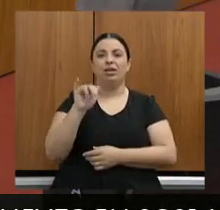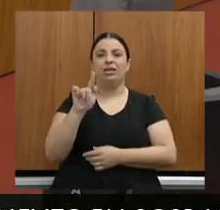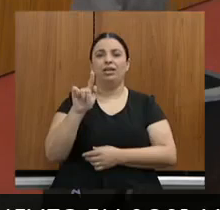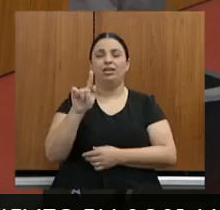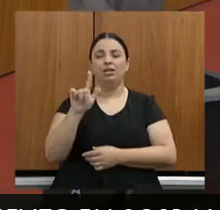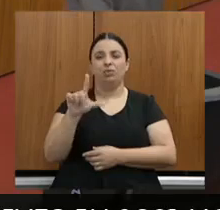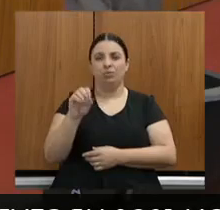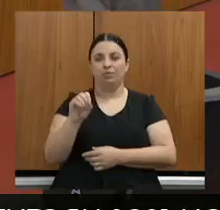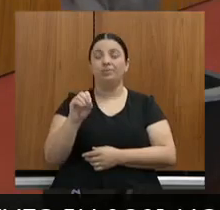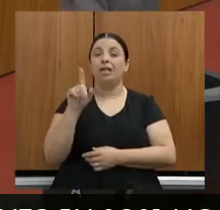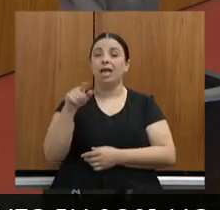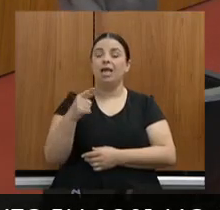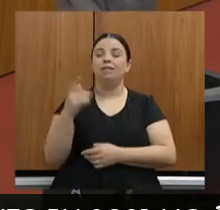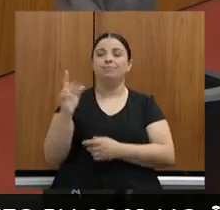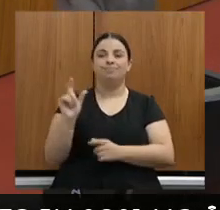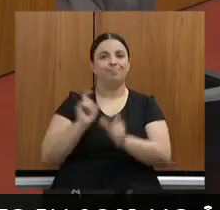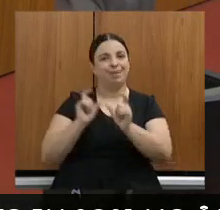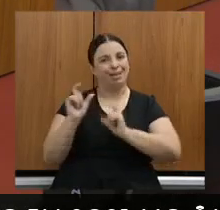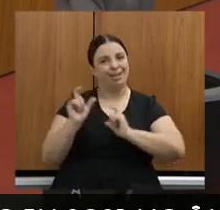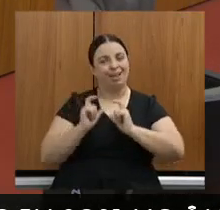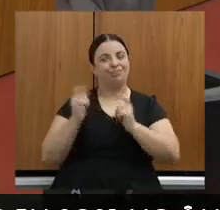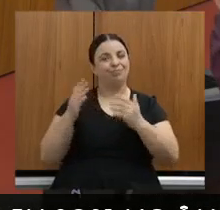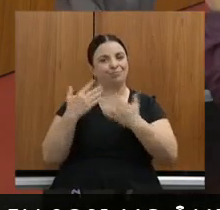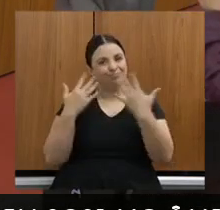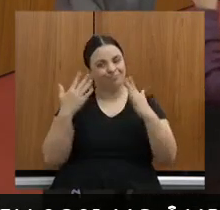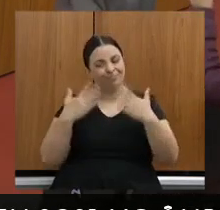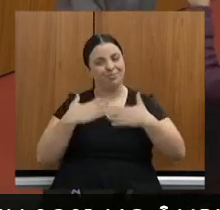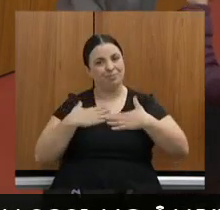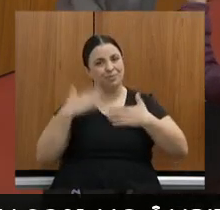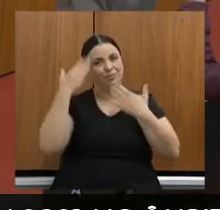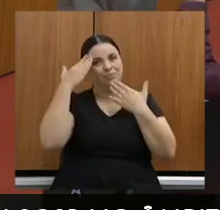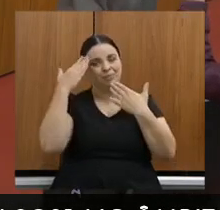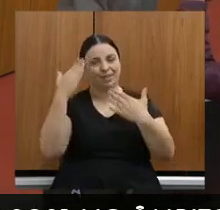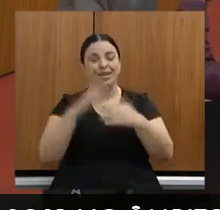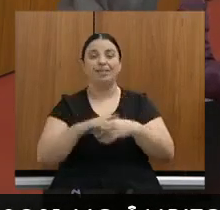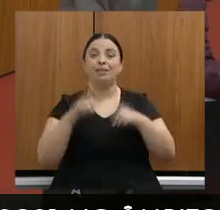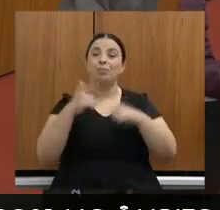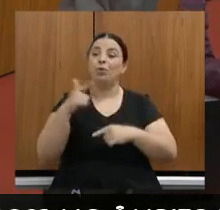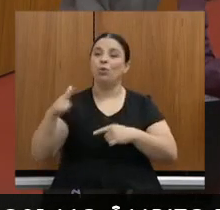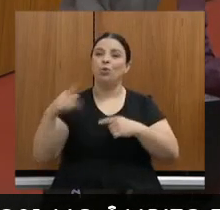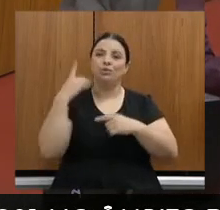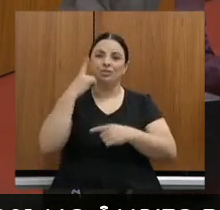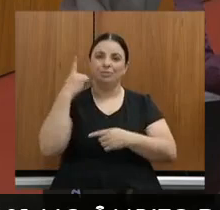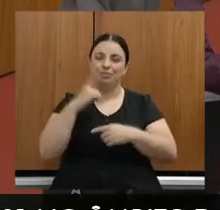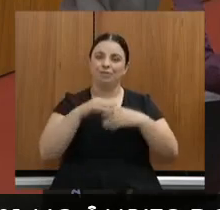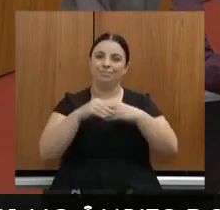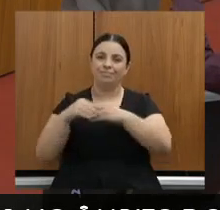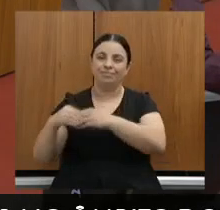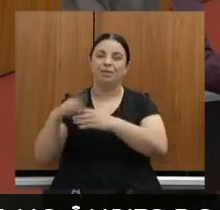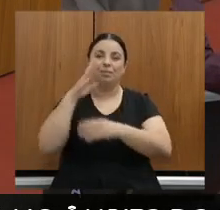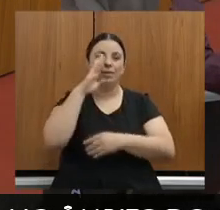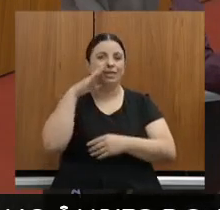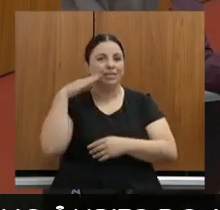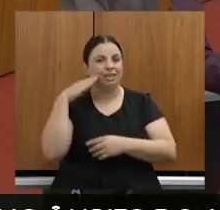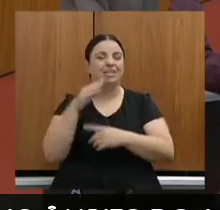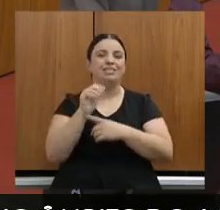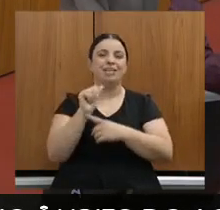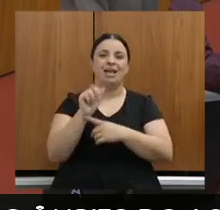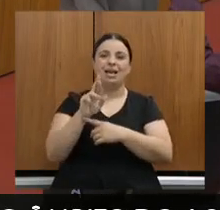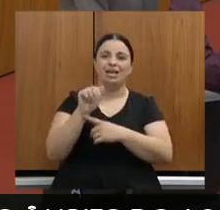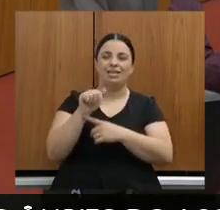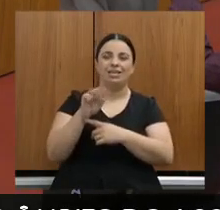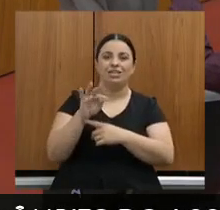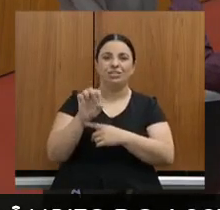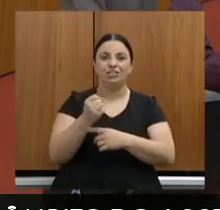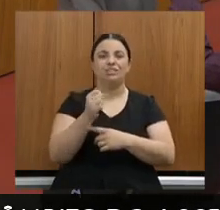elogiosos que seria já mim alimentar os demais deputados a mesa Deputado a Beatriz Deputado Arantes Deputado em nosso